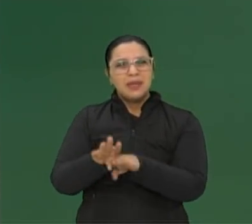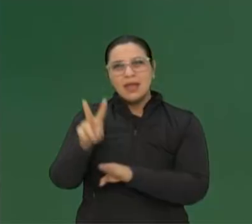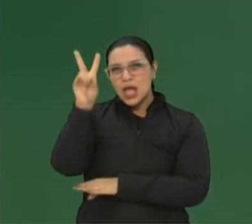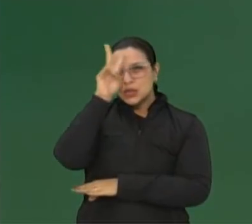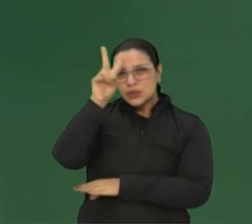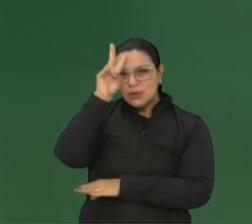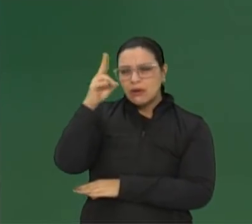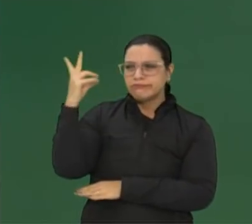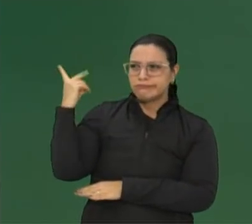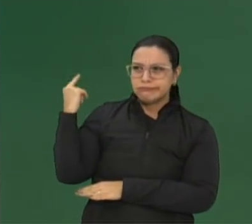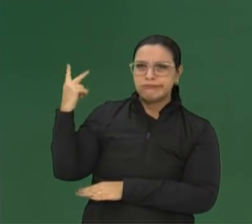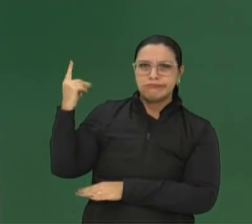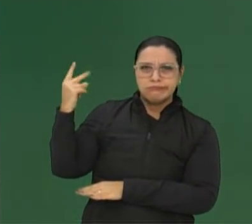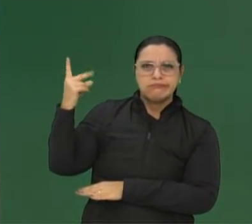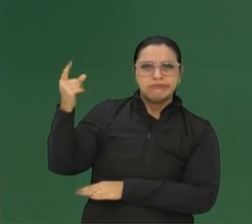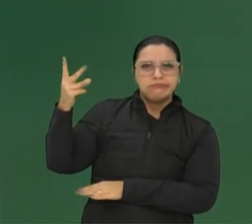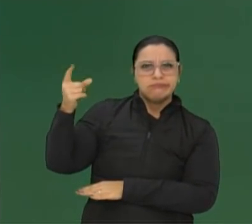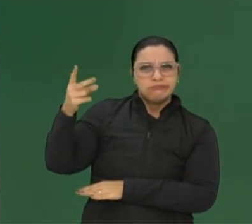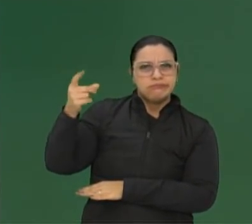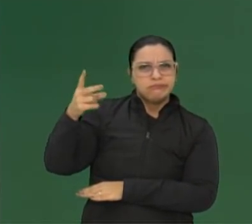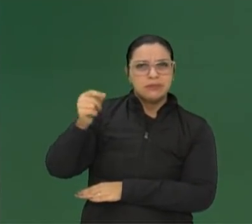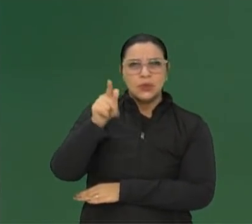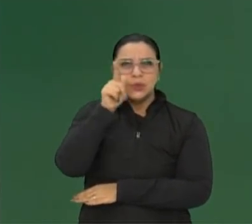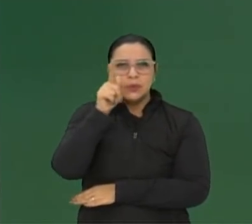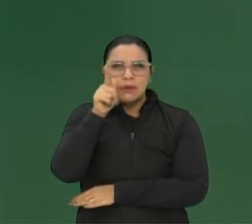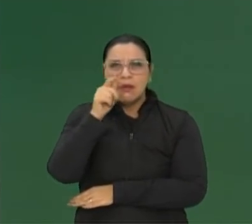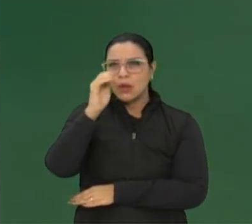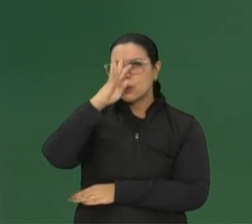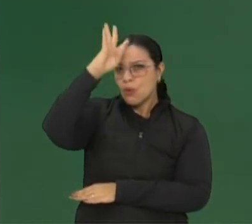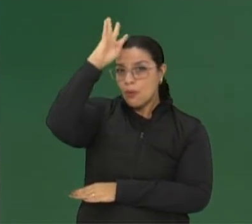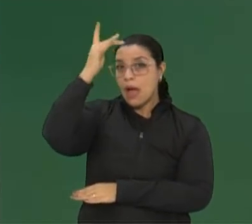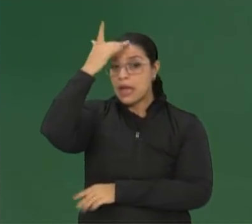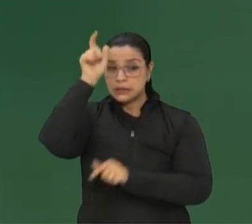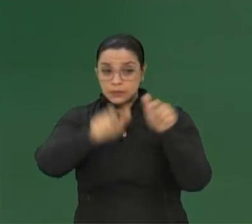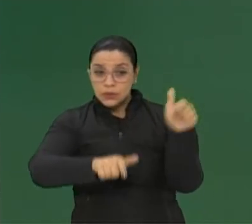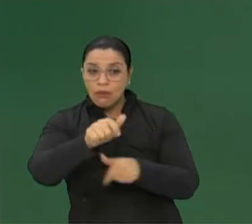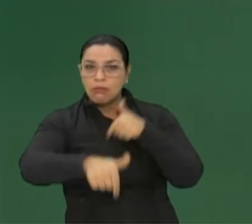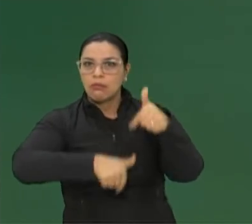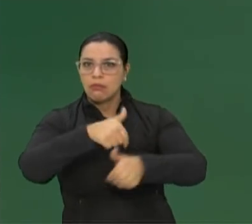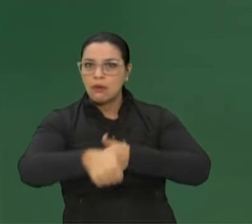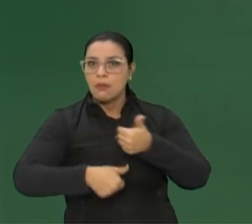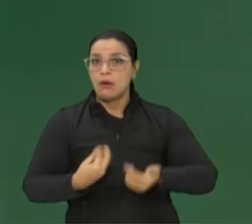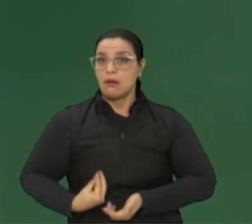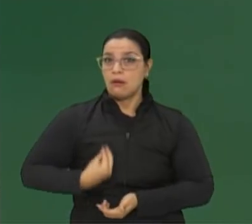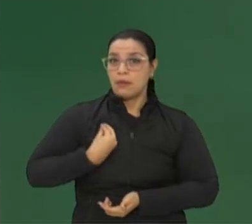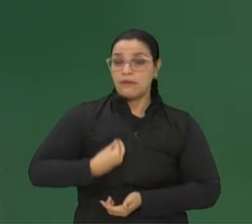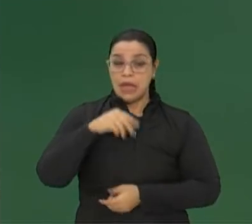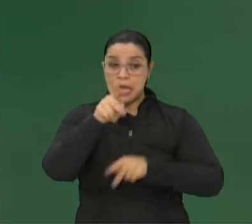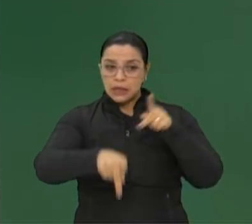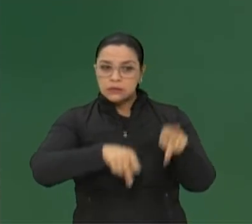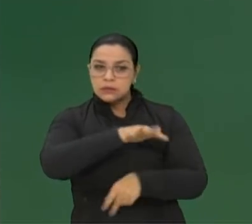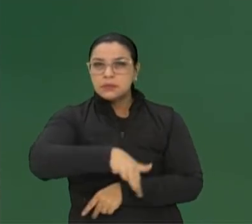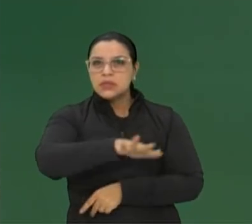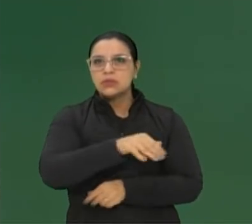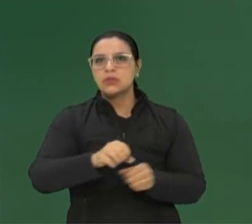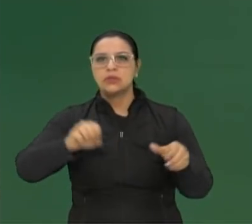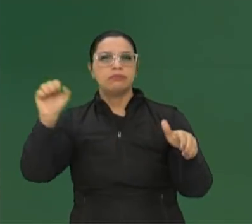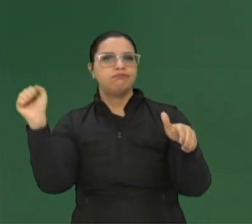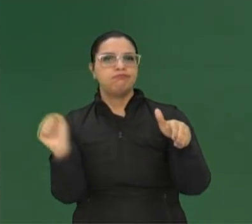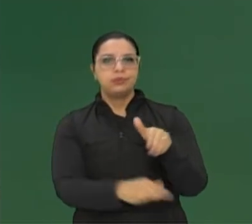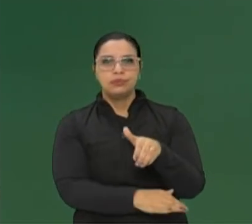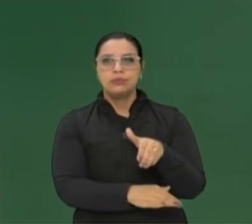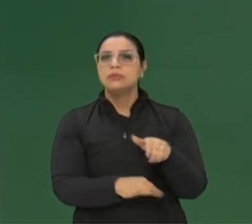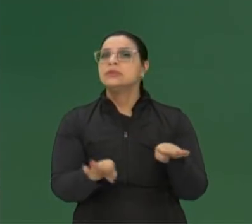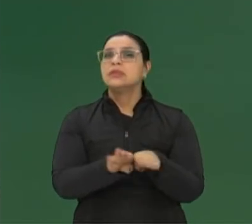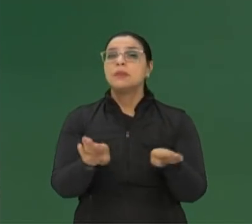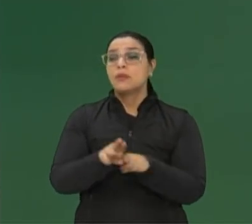desde a antiguidade grega, romana, as pessoas que têm que trabalhar para sobreviver eram vistas como pessoas menores, né, do que